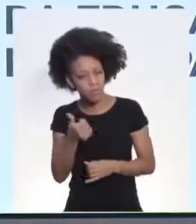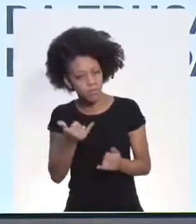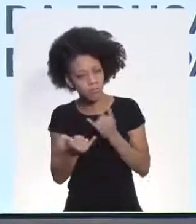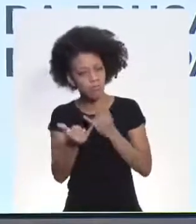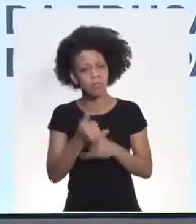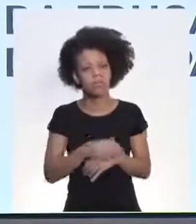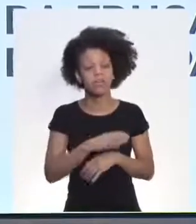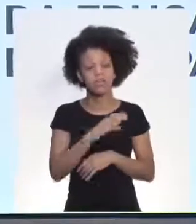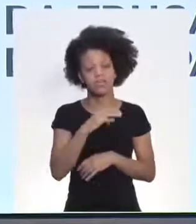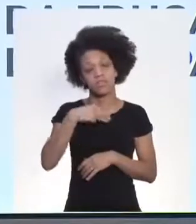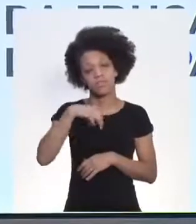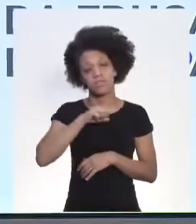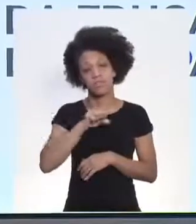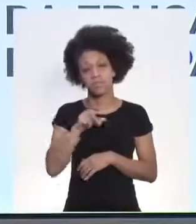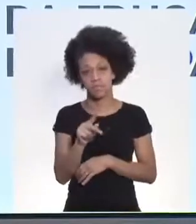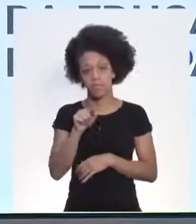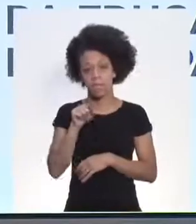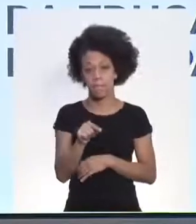É